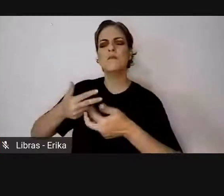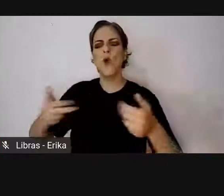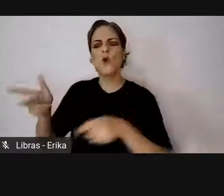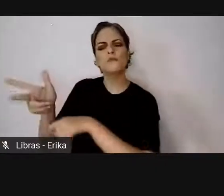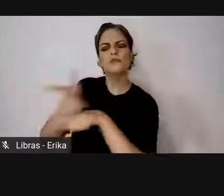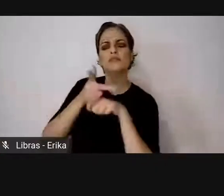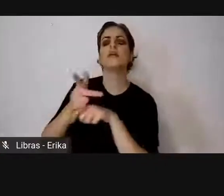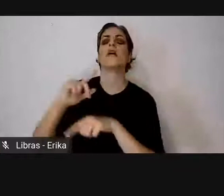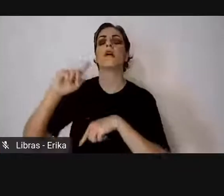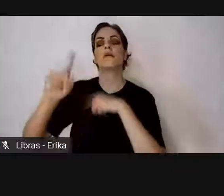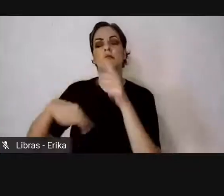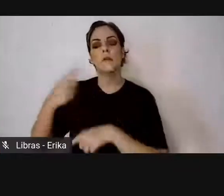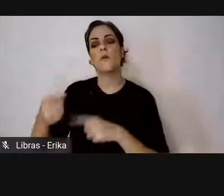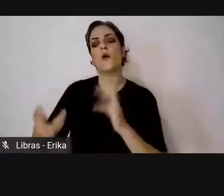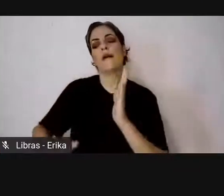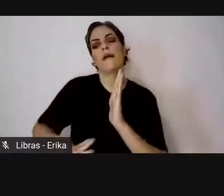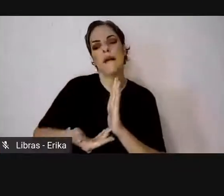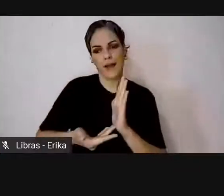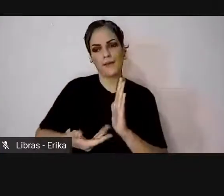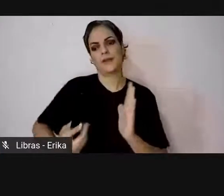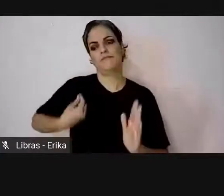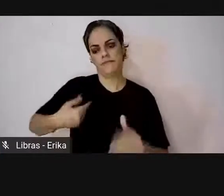isso me levou à Câmara dos Deputados.